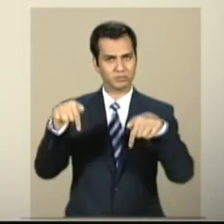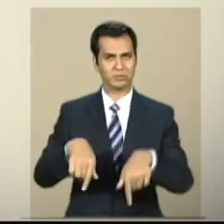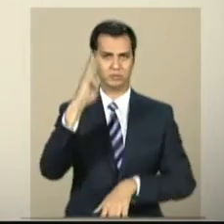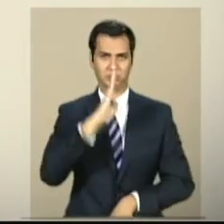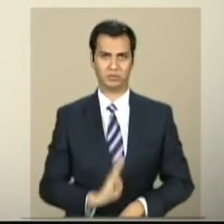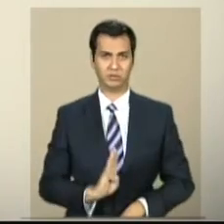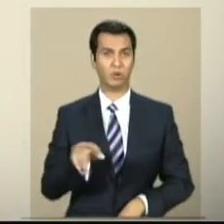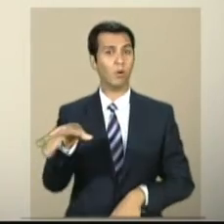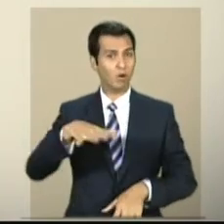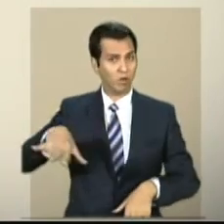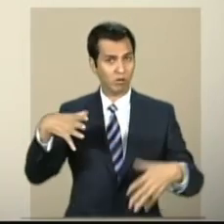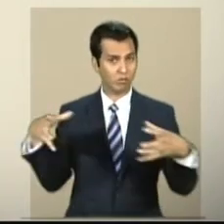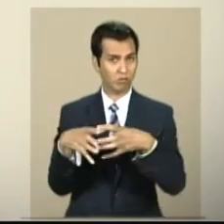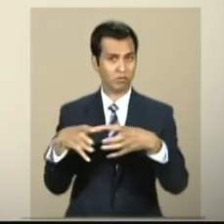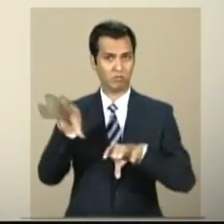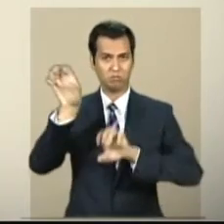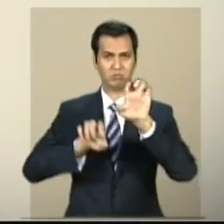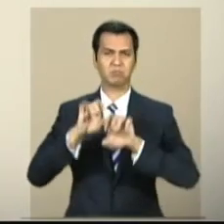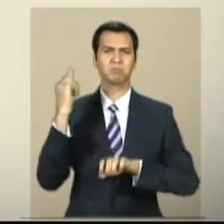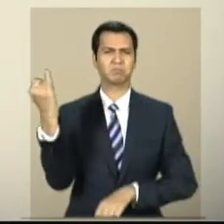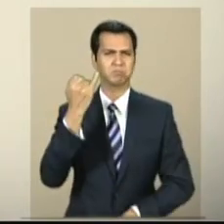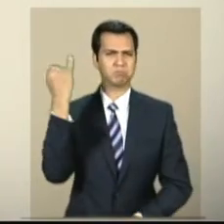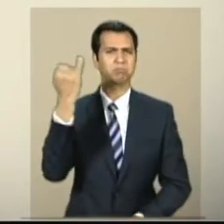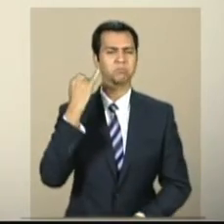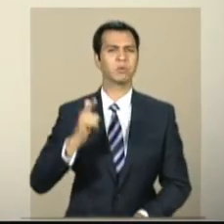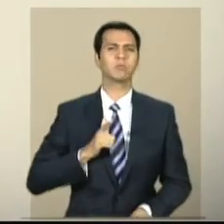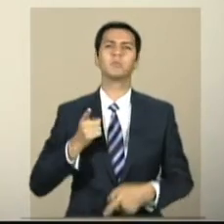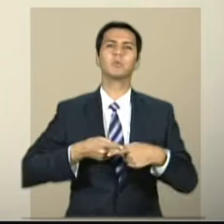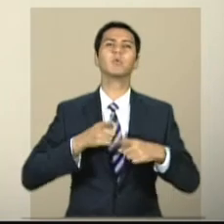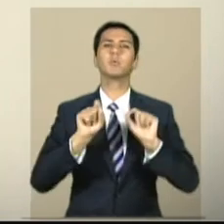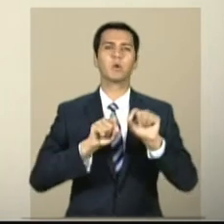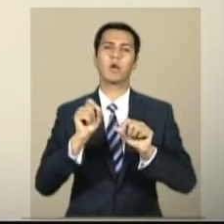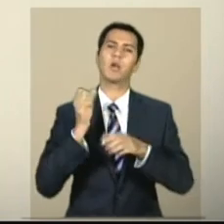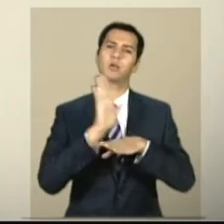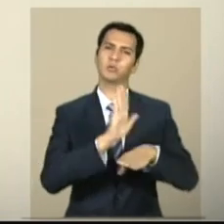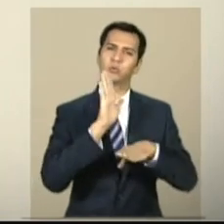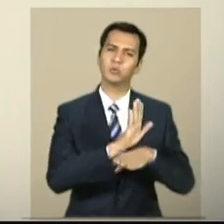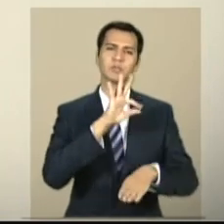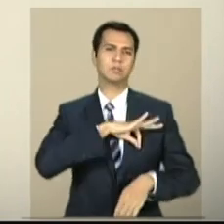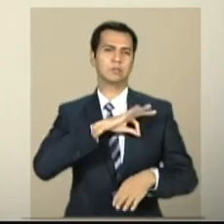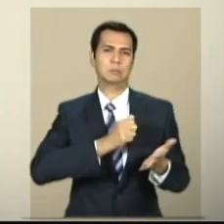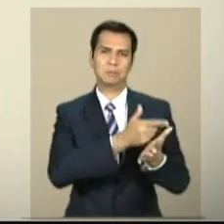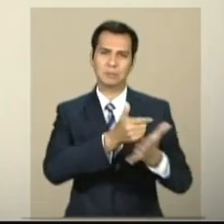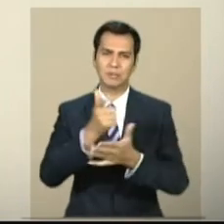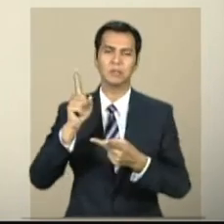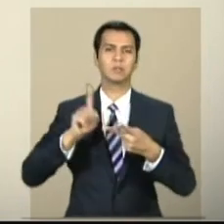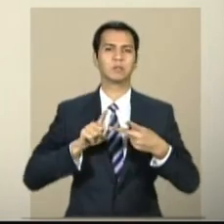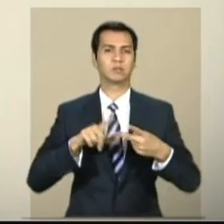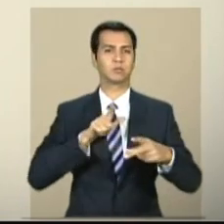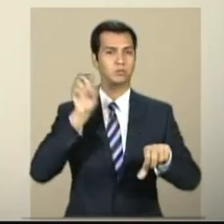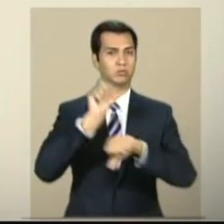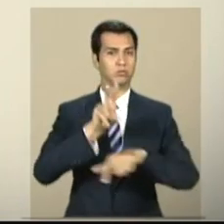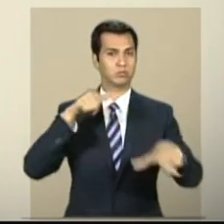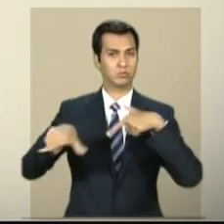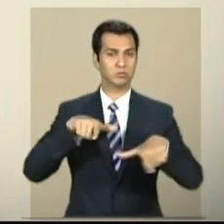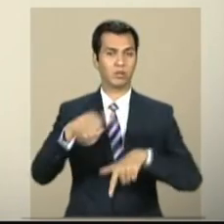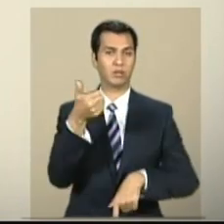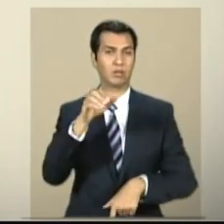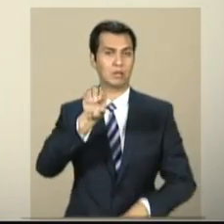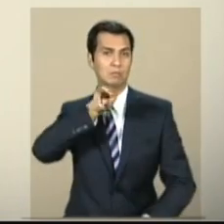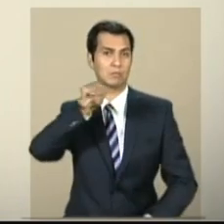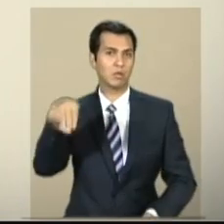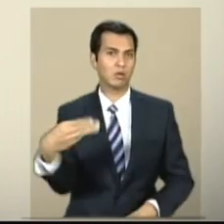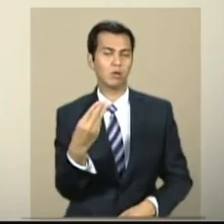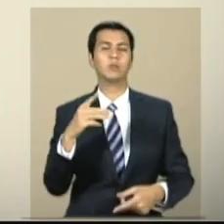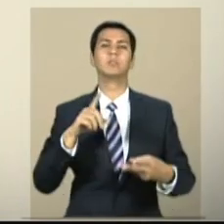muito importantes. Elas criam mais renda, elas geram 10 milhões de empregos e melhoram a vida